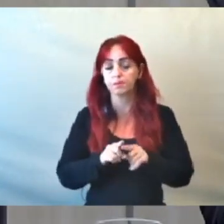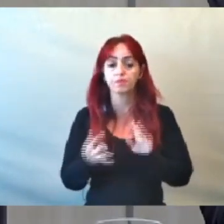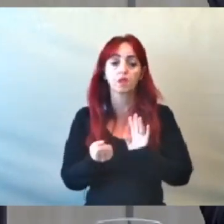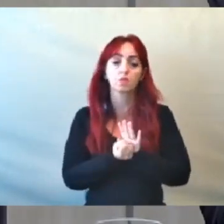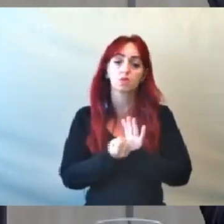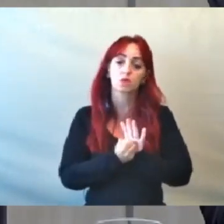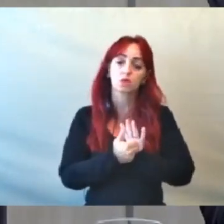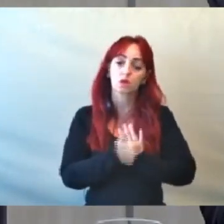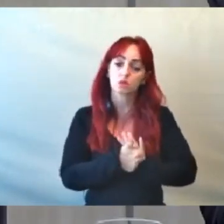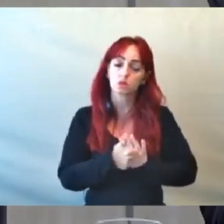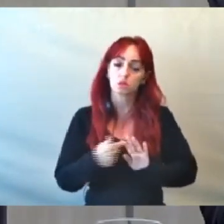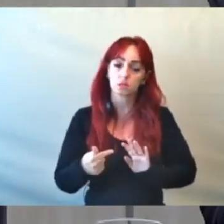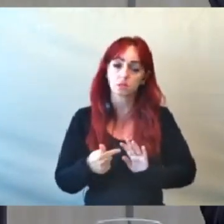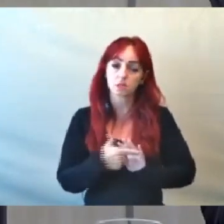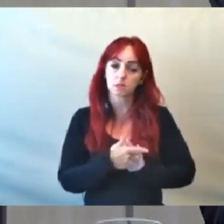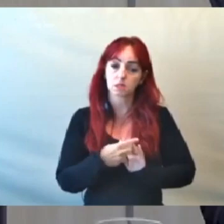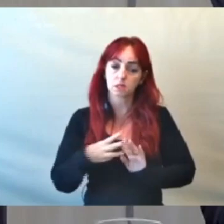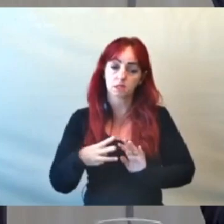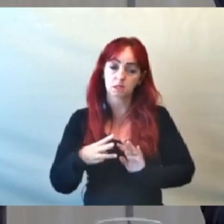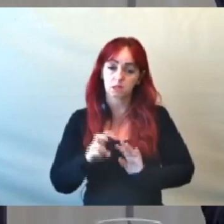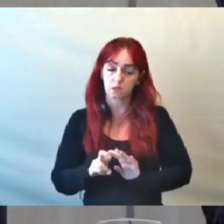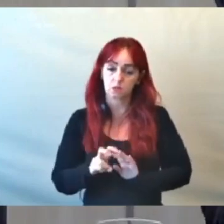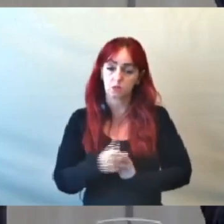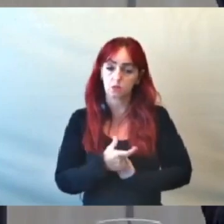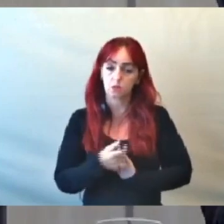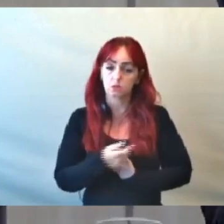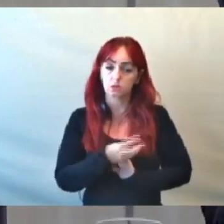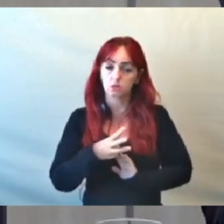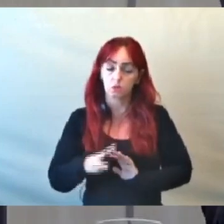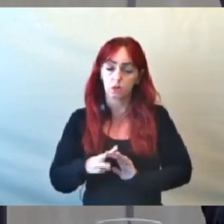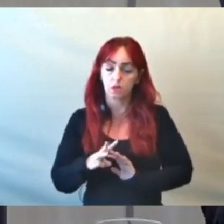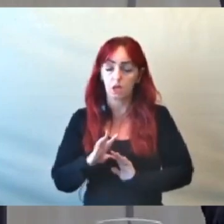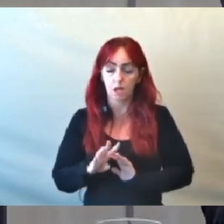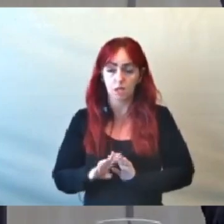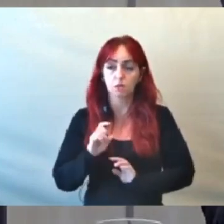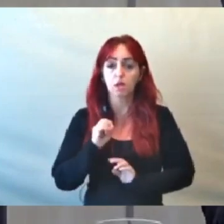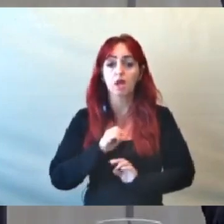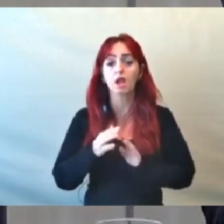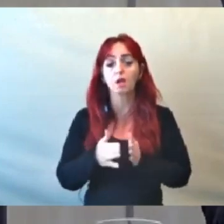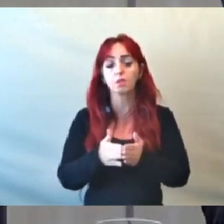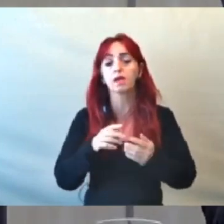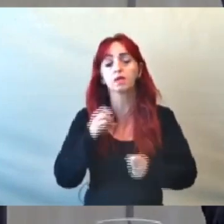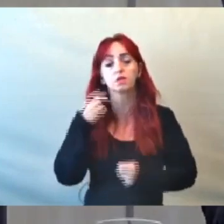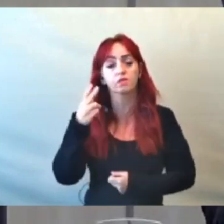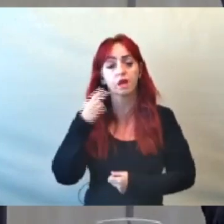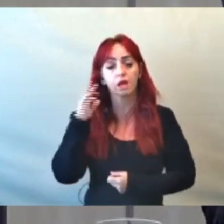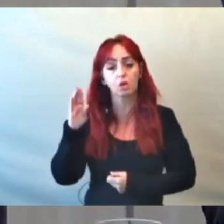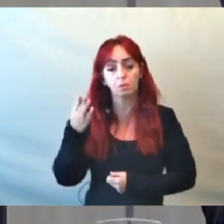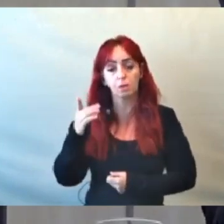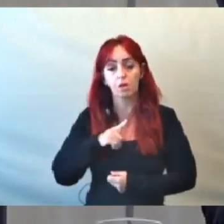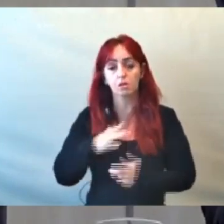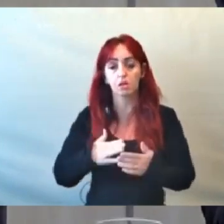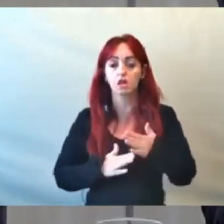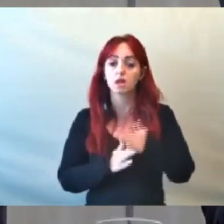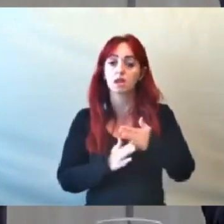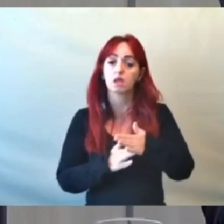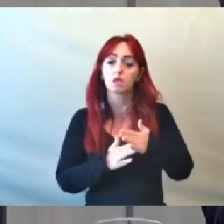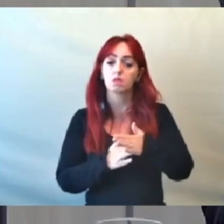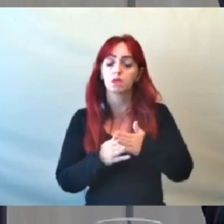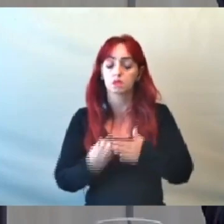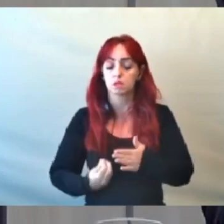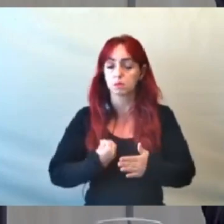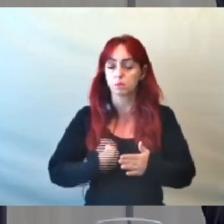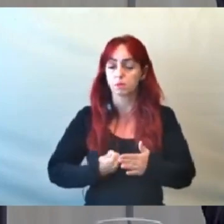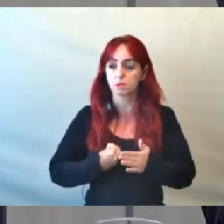17.35.24/2024, no qual ela solicita que o vereador Braulio Lara seja considerado impedido de participar dessa comissão parlamentar de inquérito, Belo Horizonte,